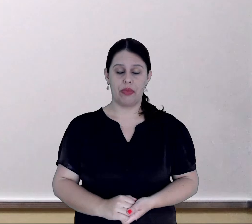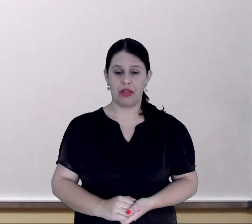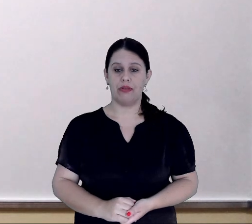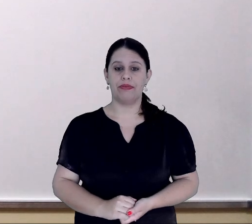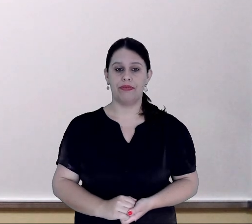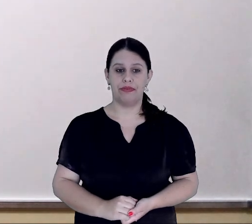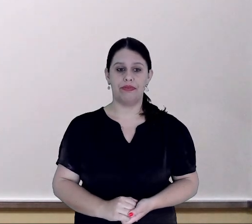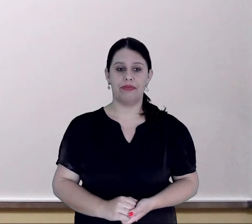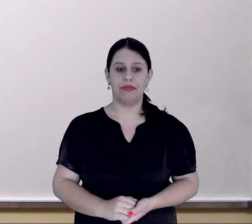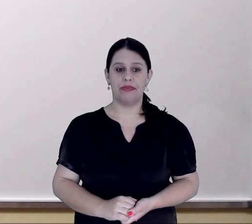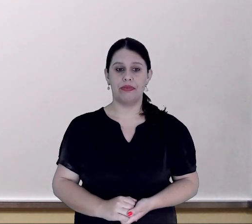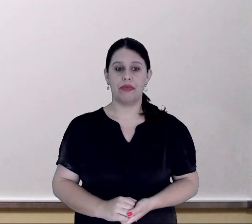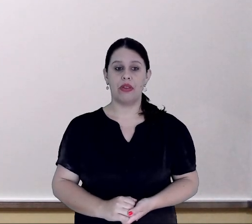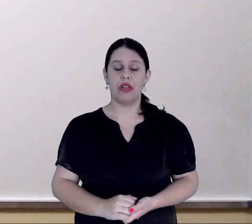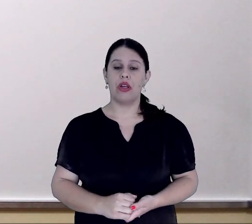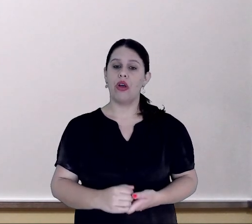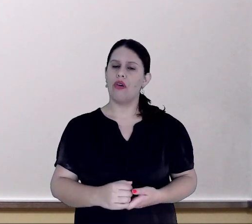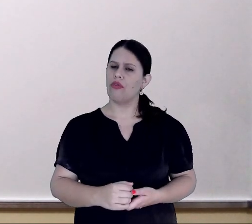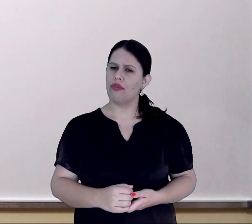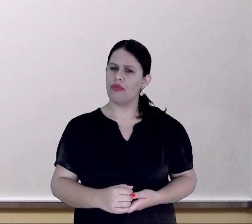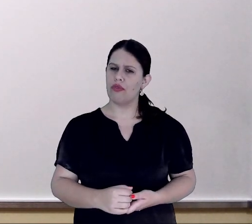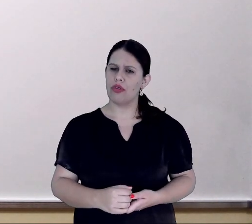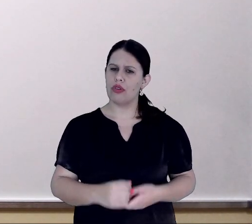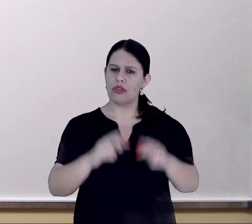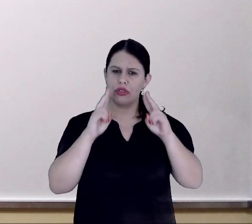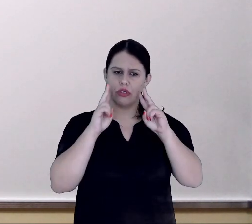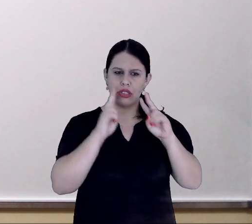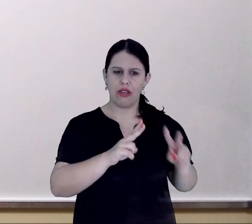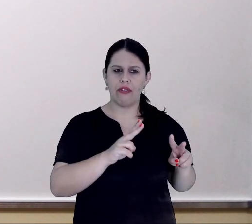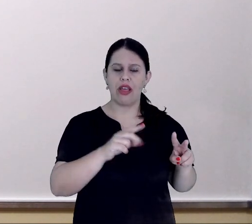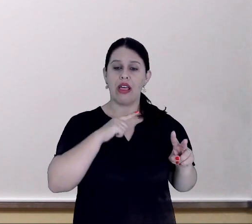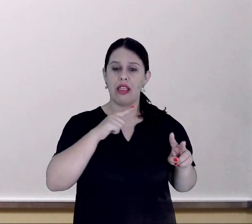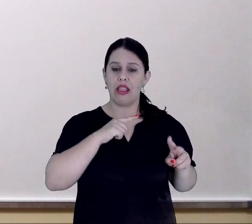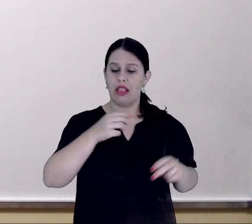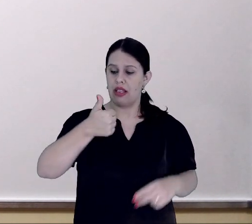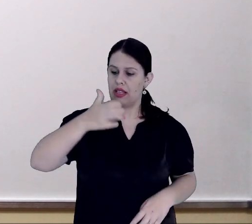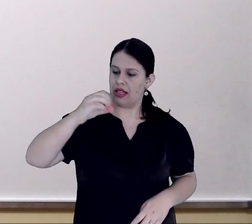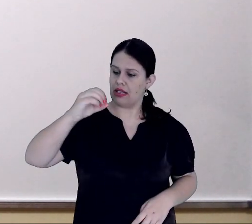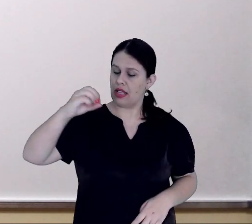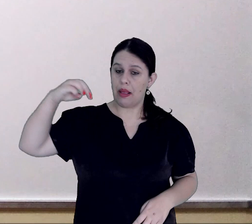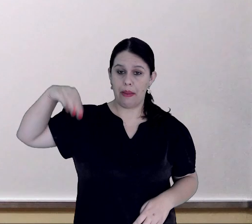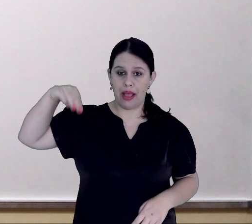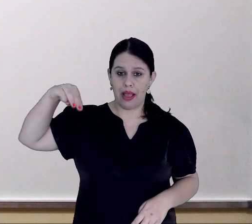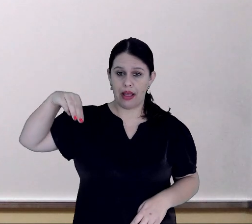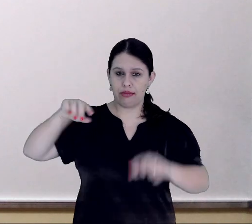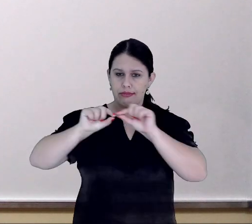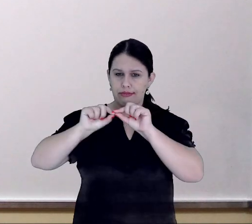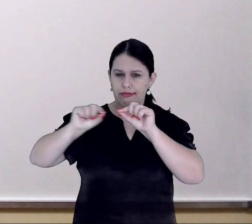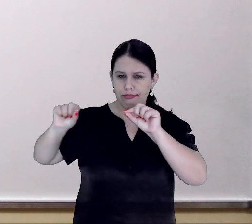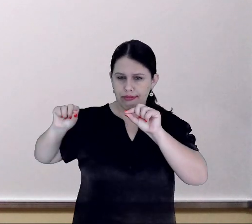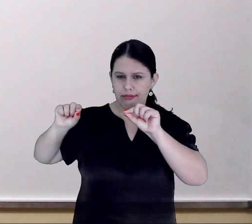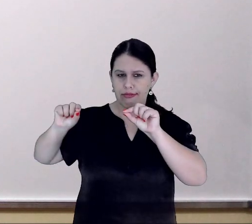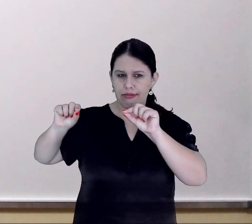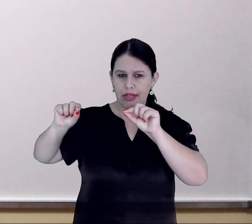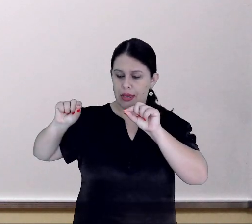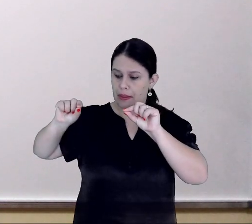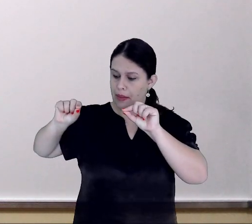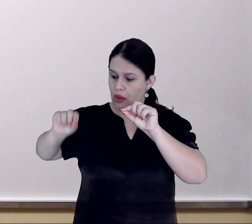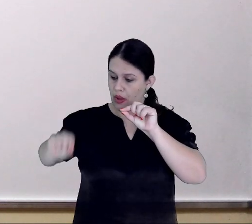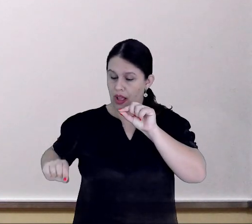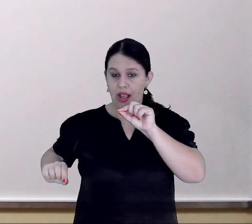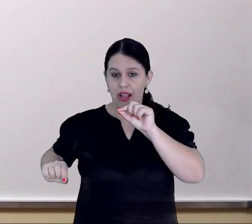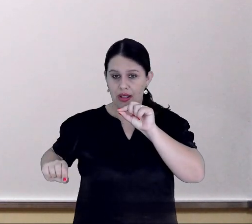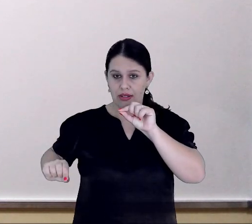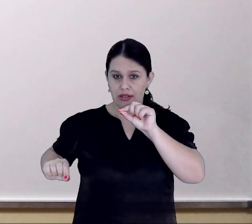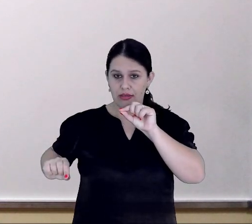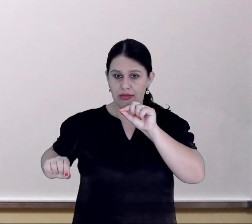sair deste ponto aqui, caminhei 100 metros para cá e depois eu